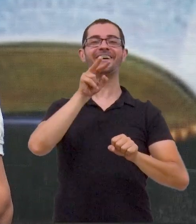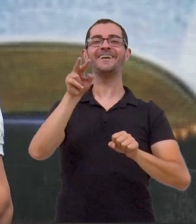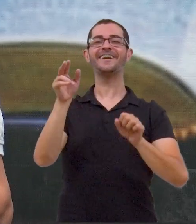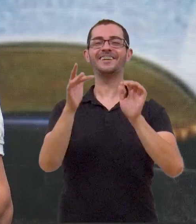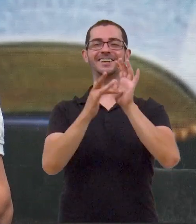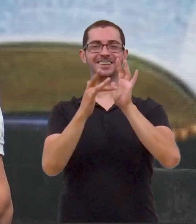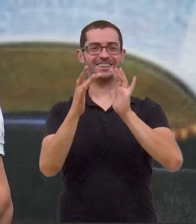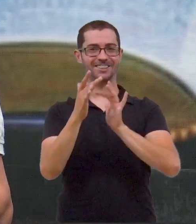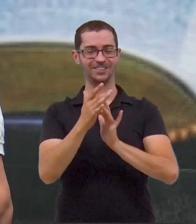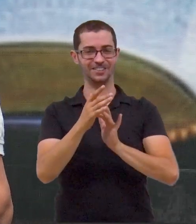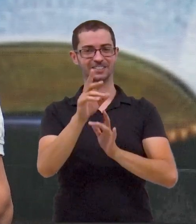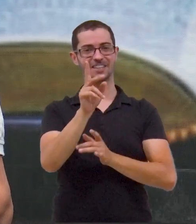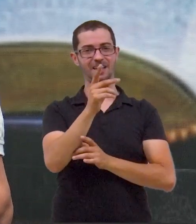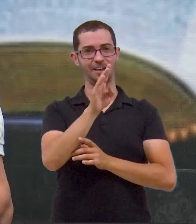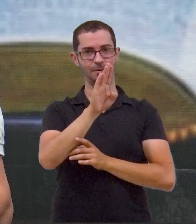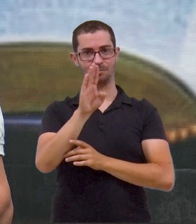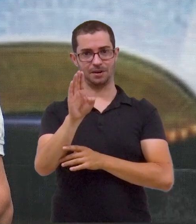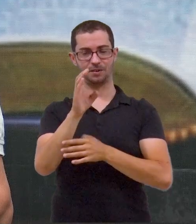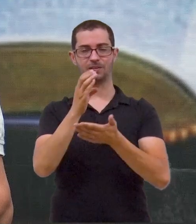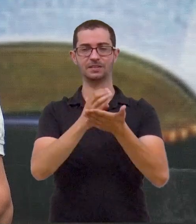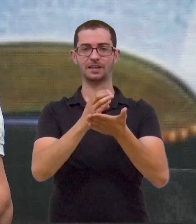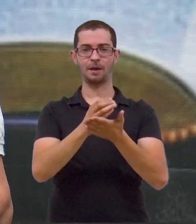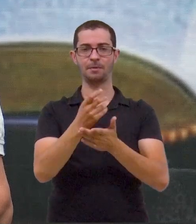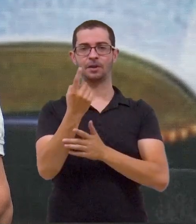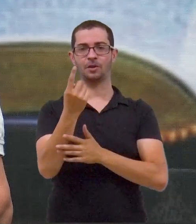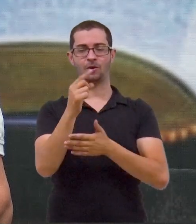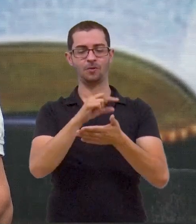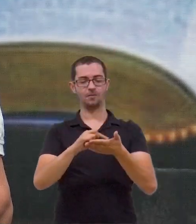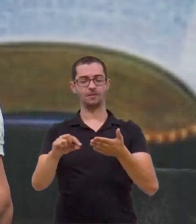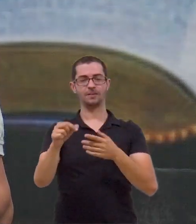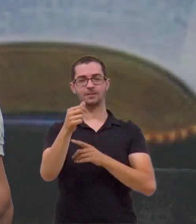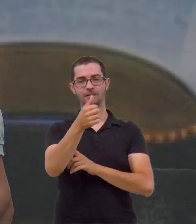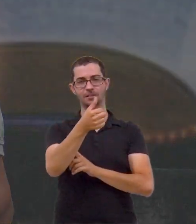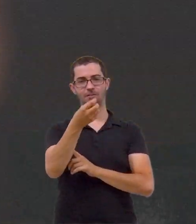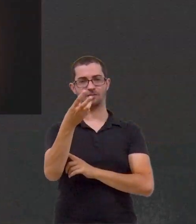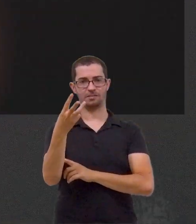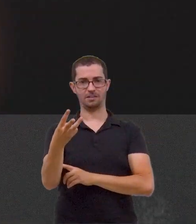em Hebreus, no capítulo 1, versículo 13.